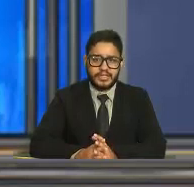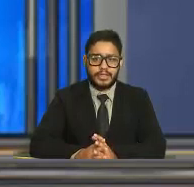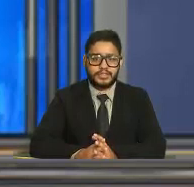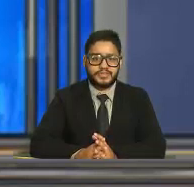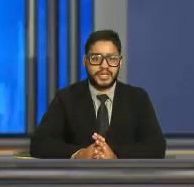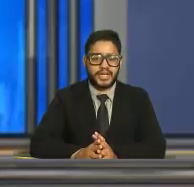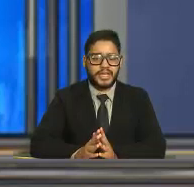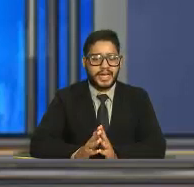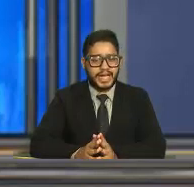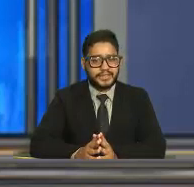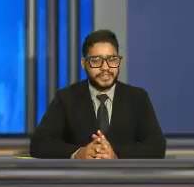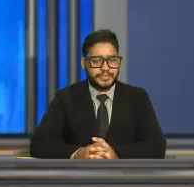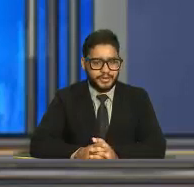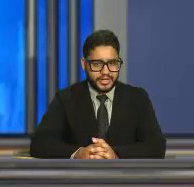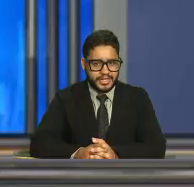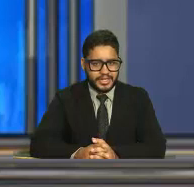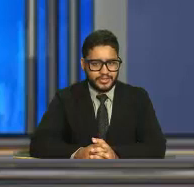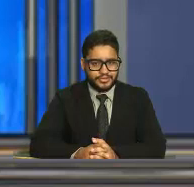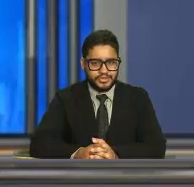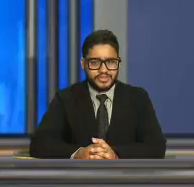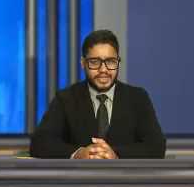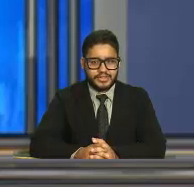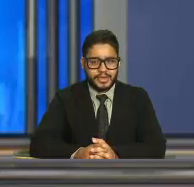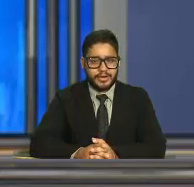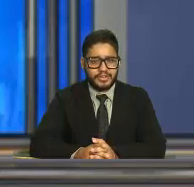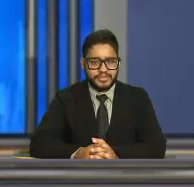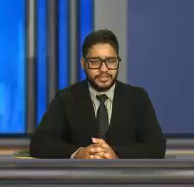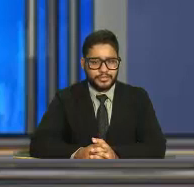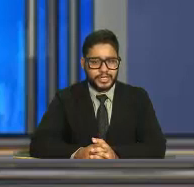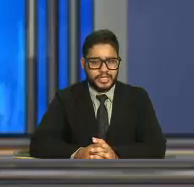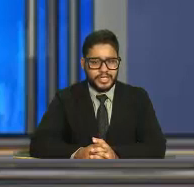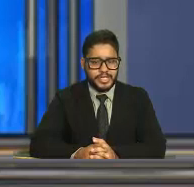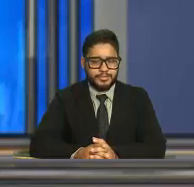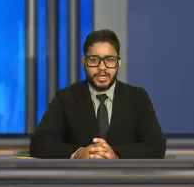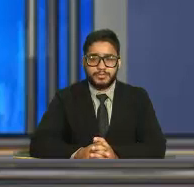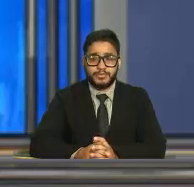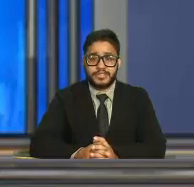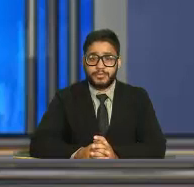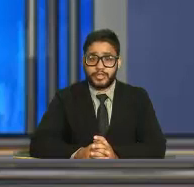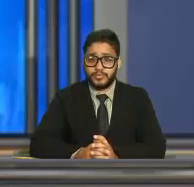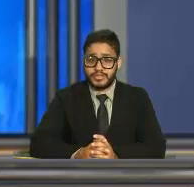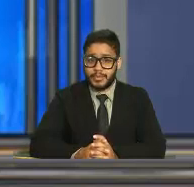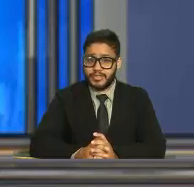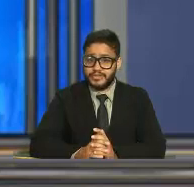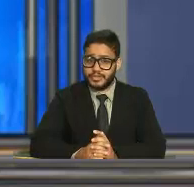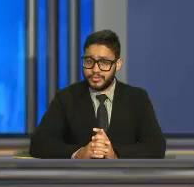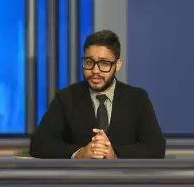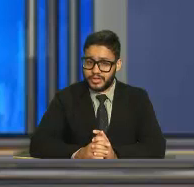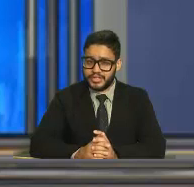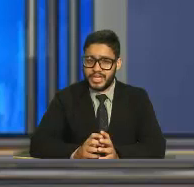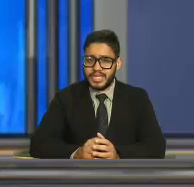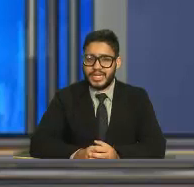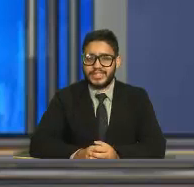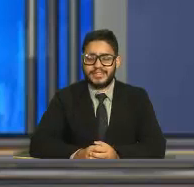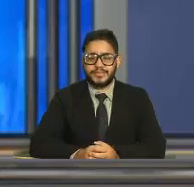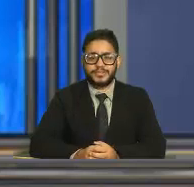telespectadores e internautas, ficar cada vez melhor. Nosso noticiário semanal vai ficando por aqui. Esperamos por você no próximo sábado às 22